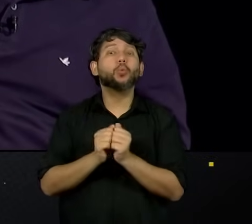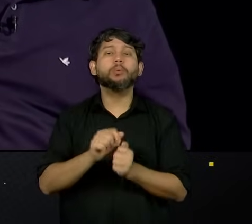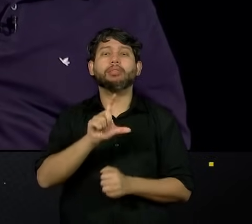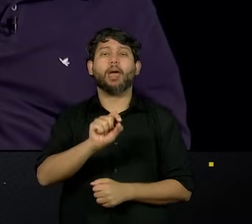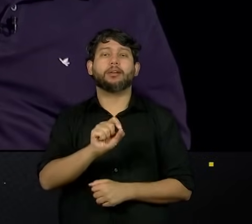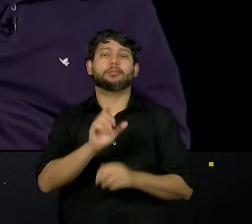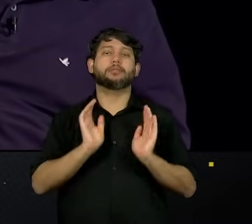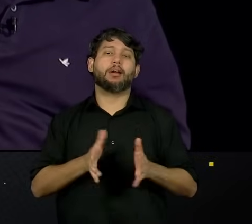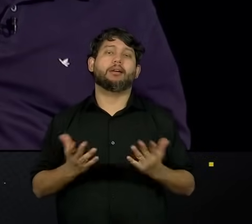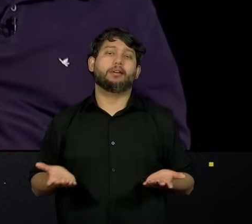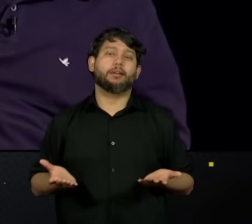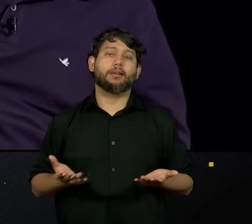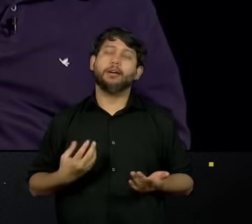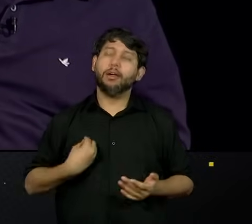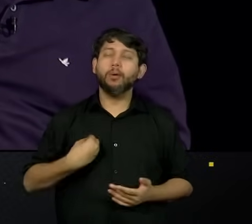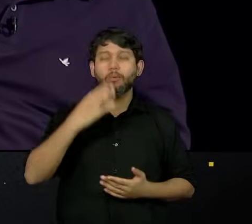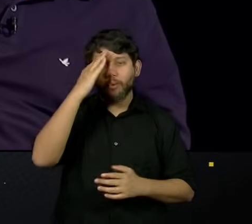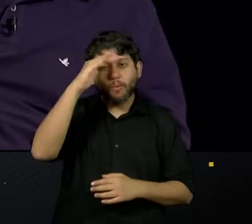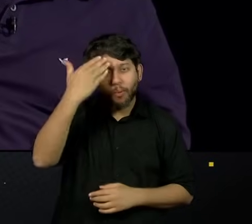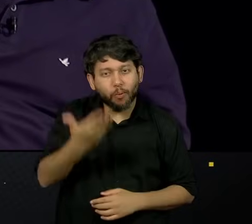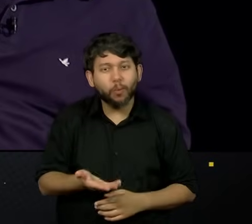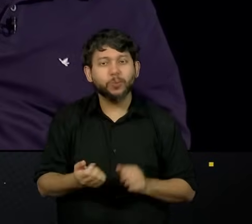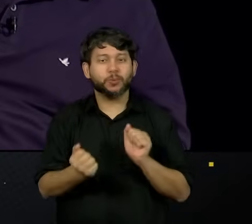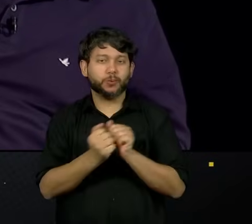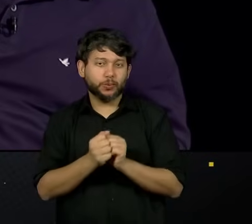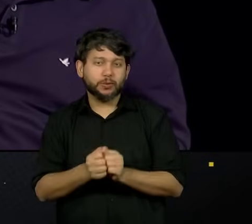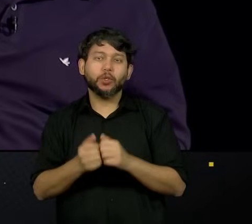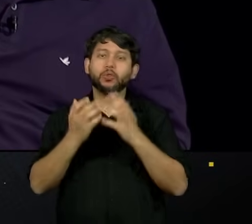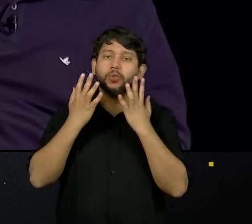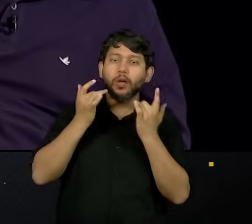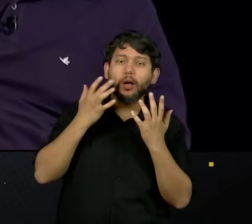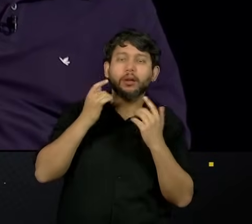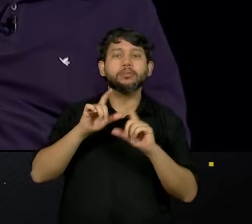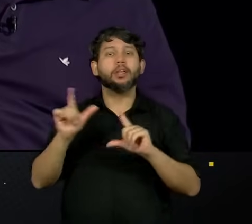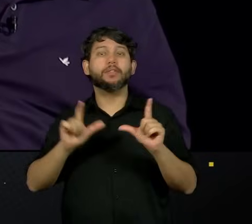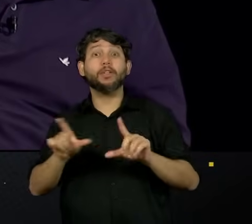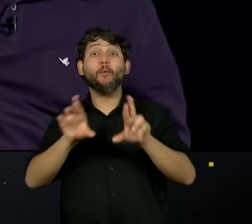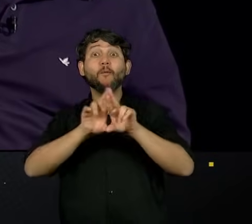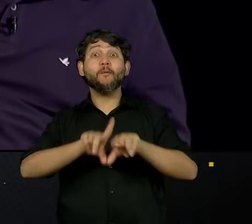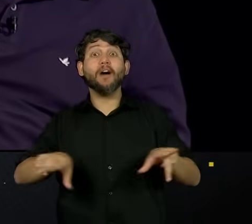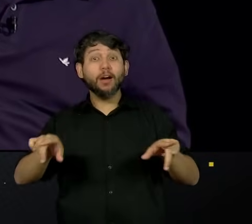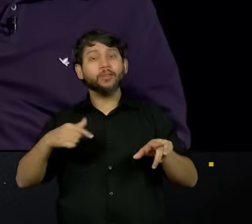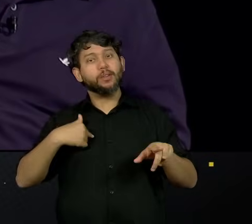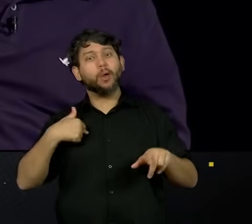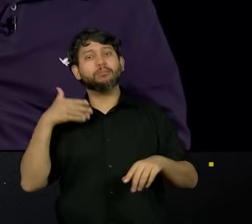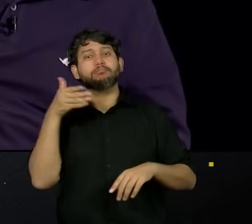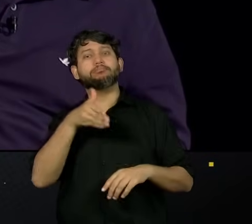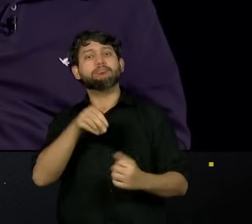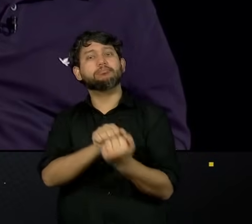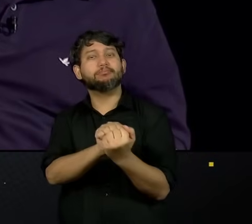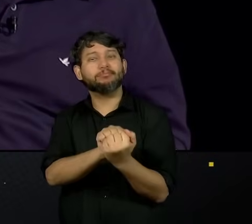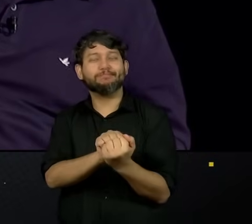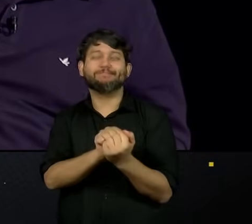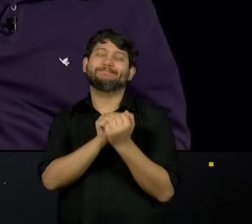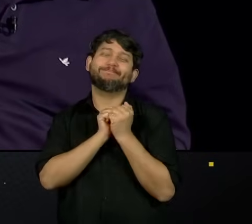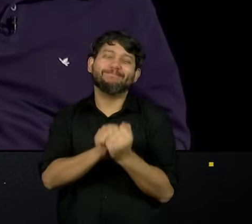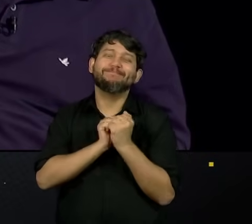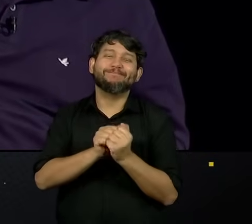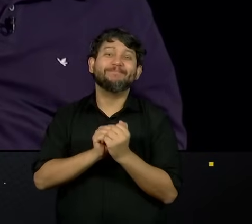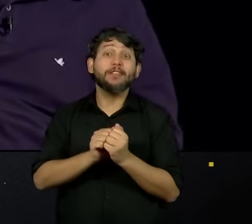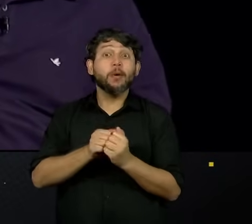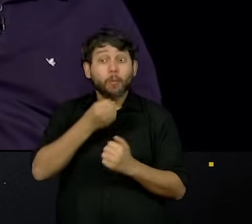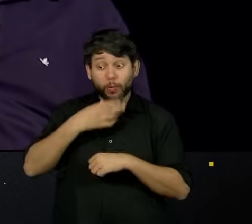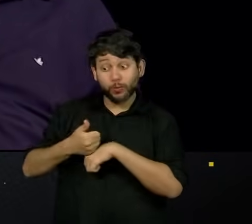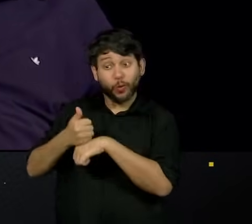o prazer e a honra de estar ao seu lado, tanto em teatro como em TV. Incrível poder ter essa jornada ao seu